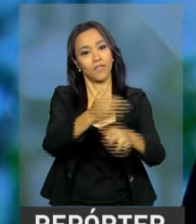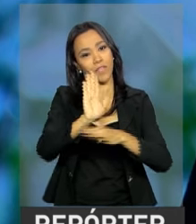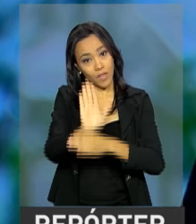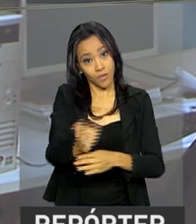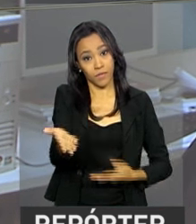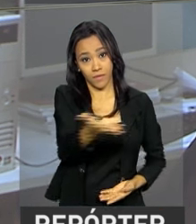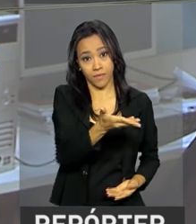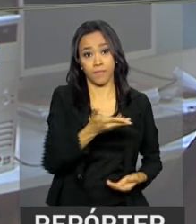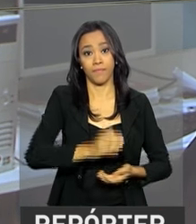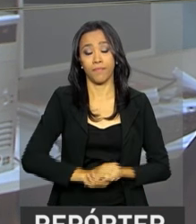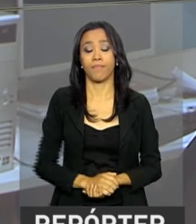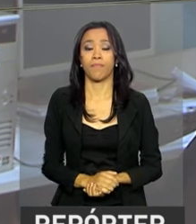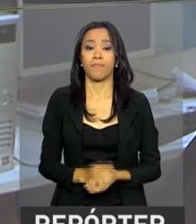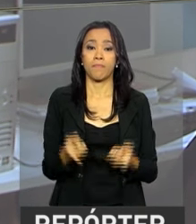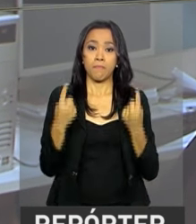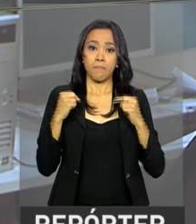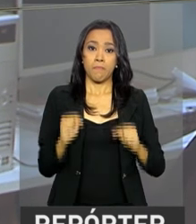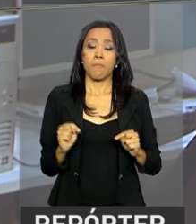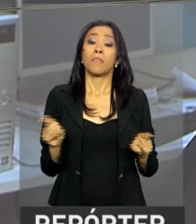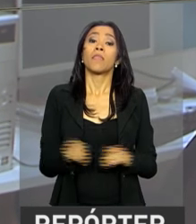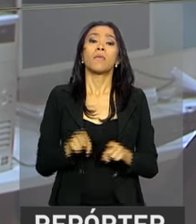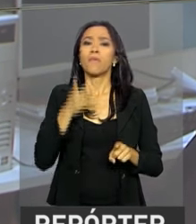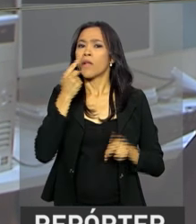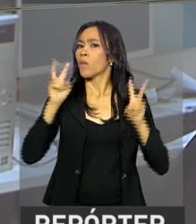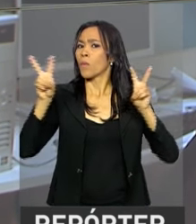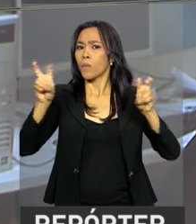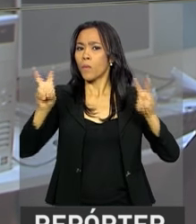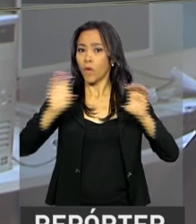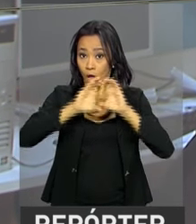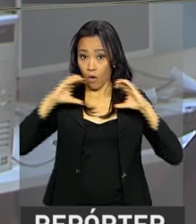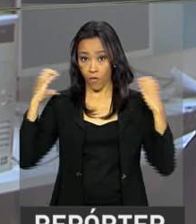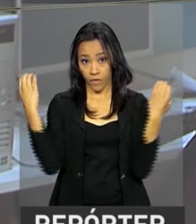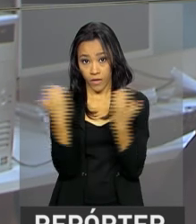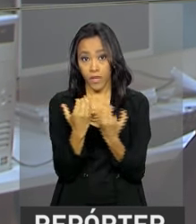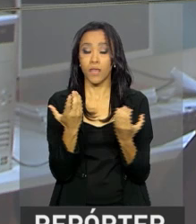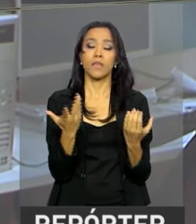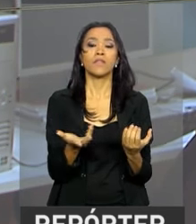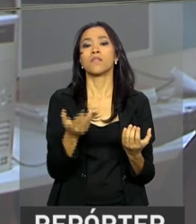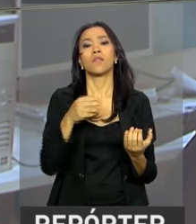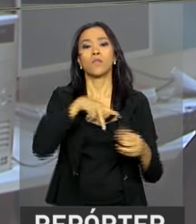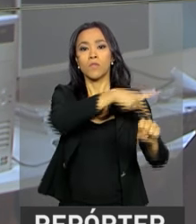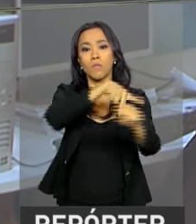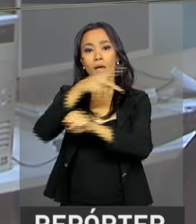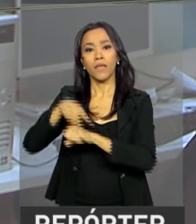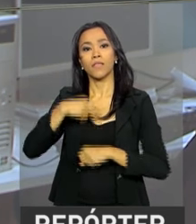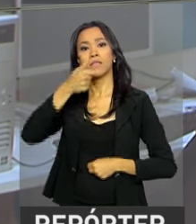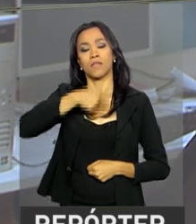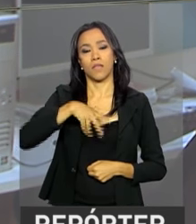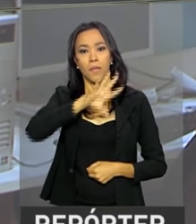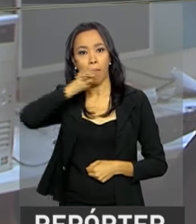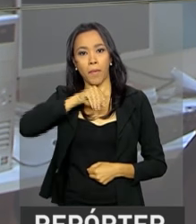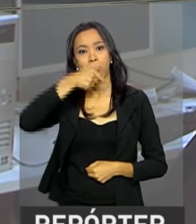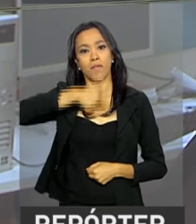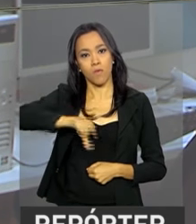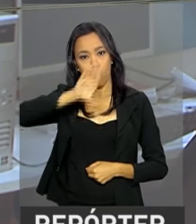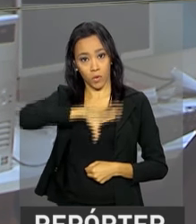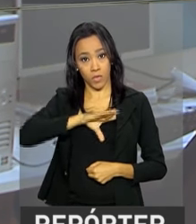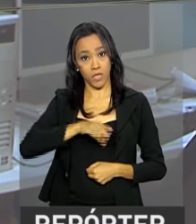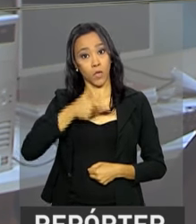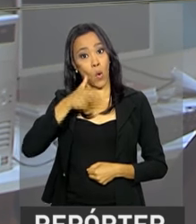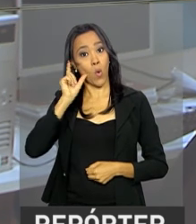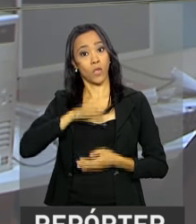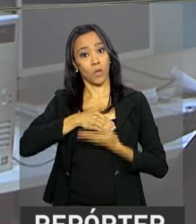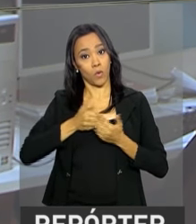você. Olha, e ainda falando sobre a Conferência dos Países de Língua Portuguesa, que foi aberta ontem e termina hoje no